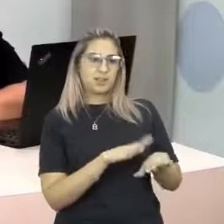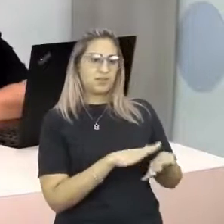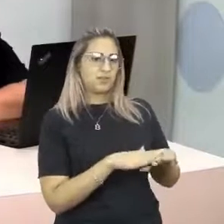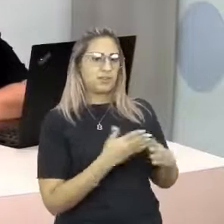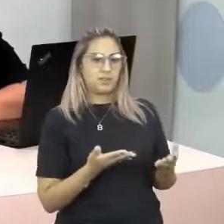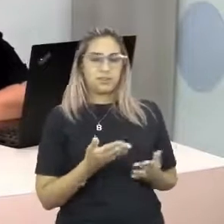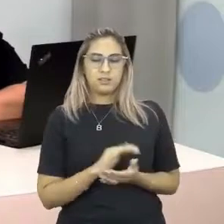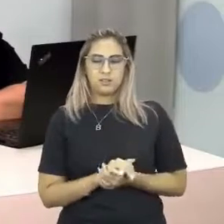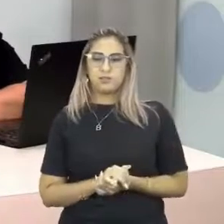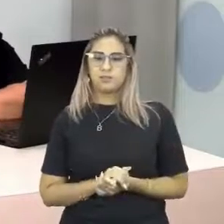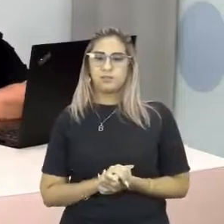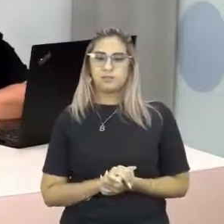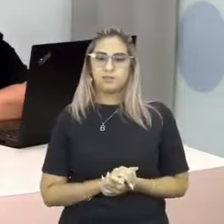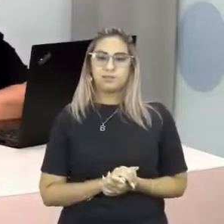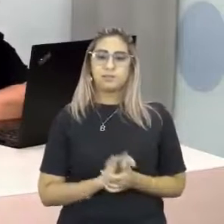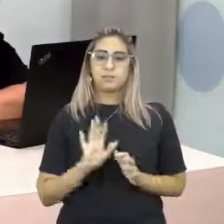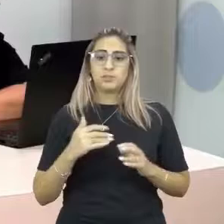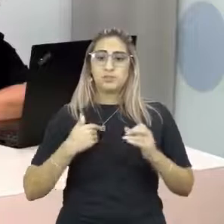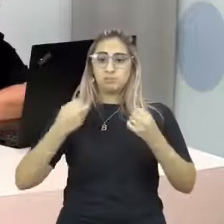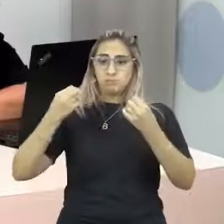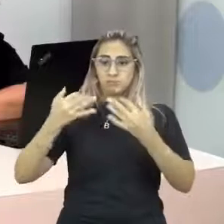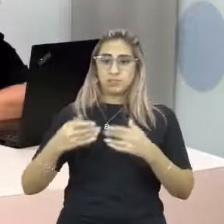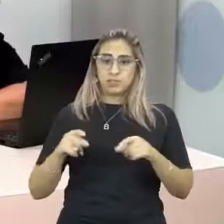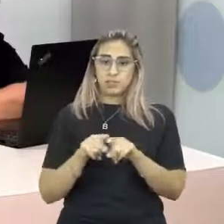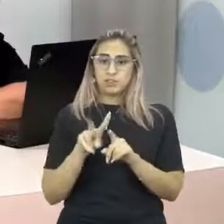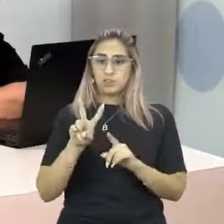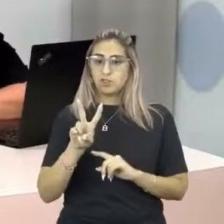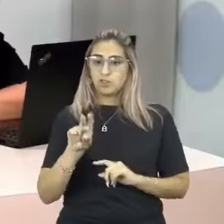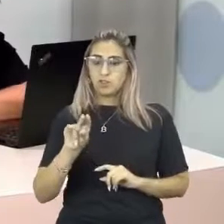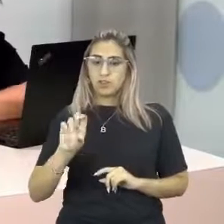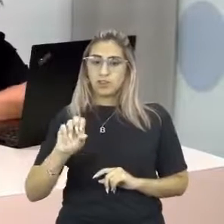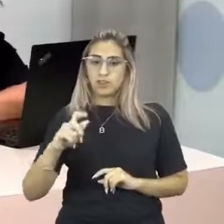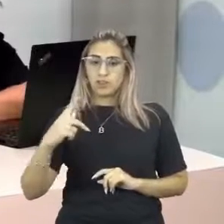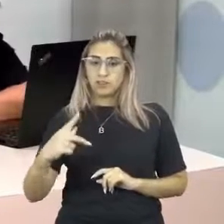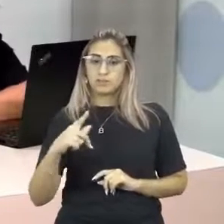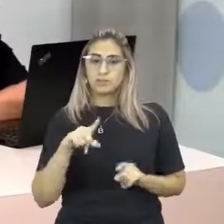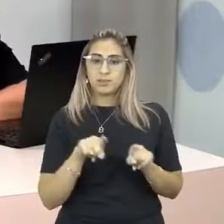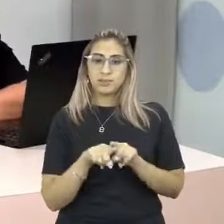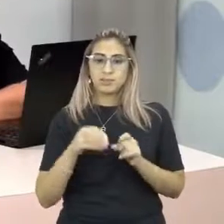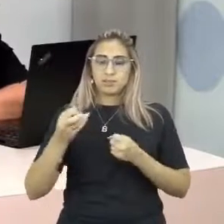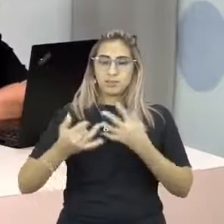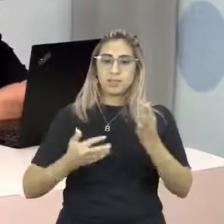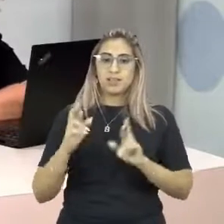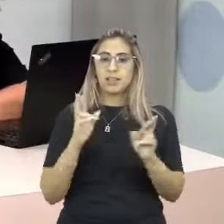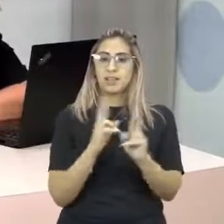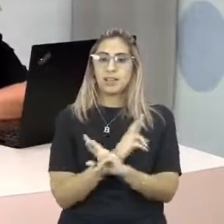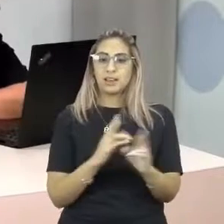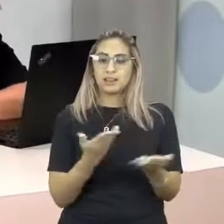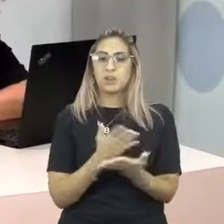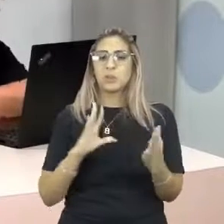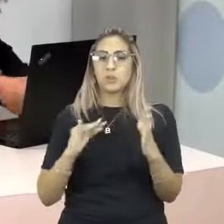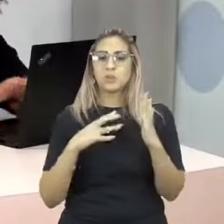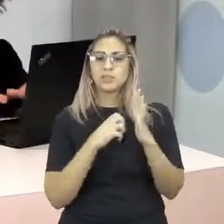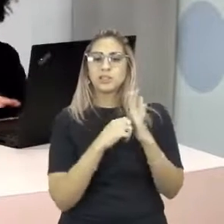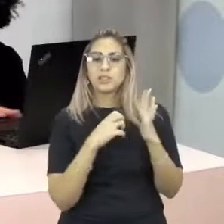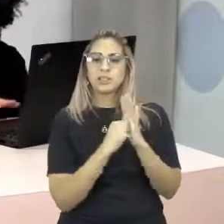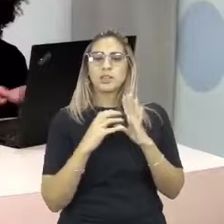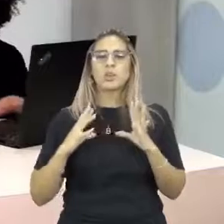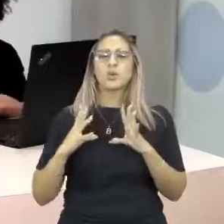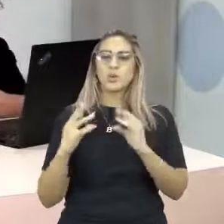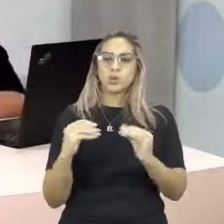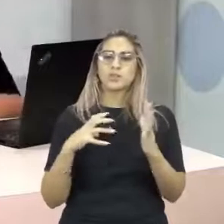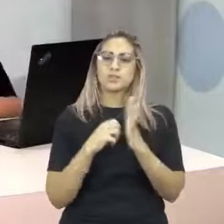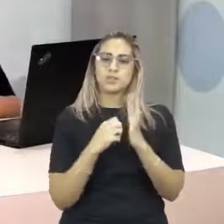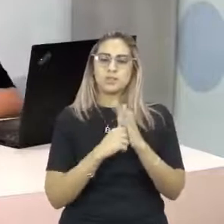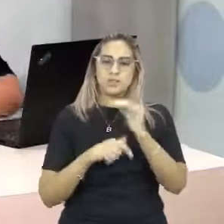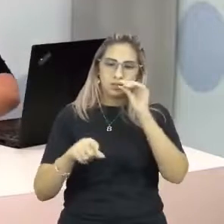Mas só vale ressaltar que lá no portal da VUNESP nós também colocamos a relação de todos os inscritos, que são todos os